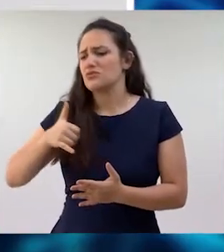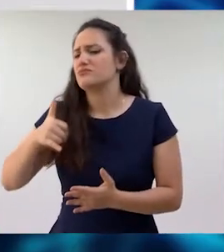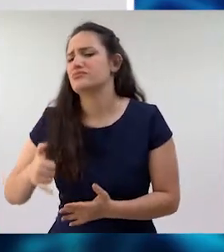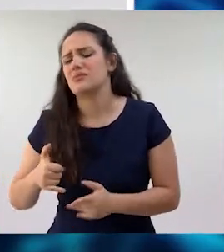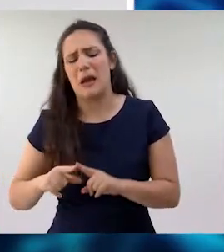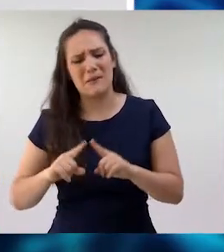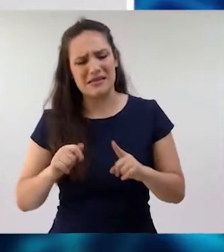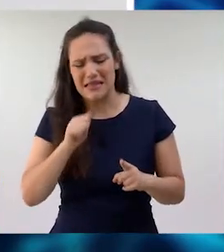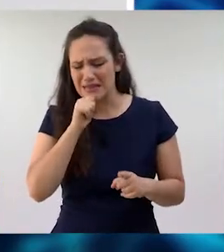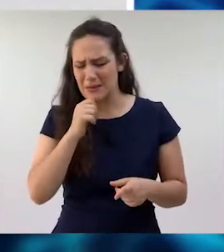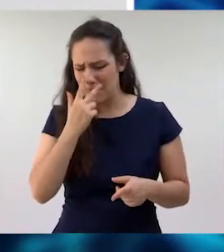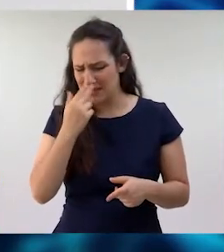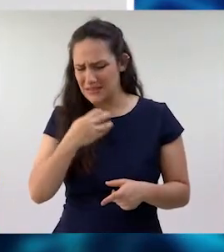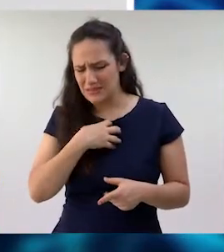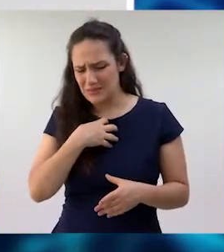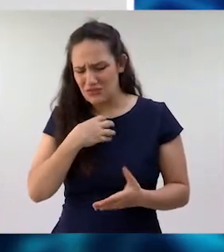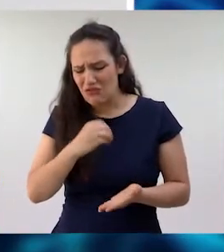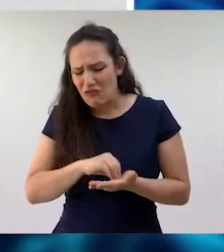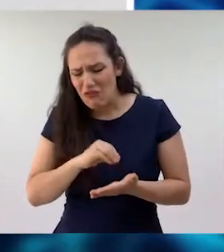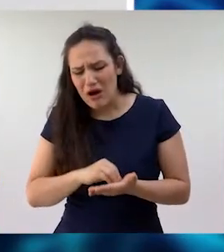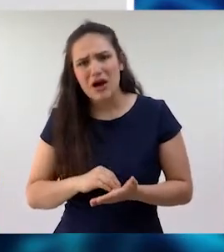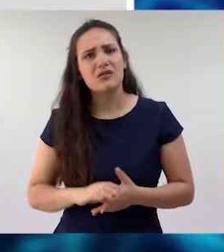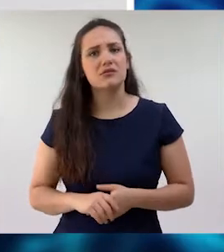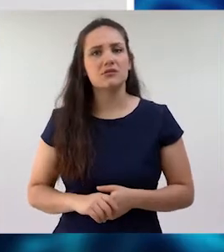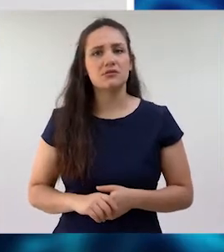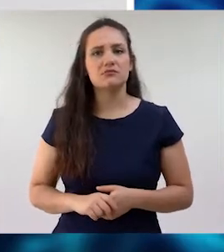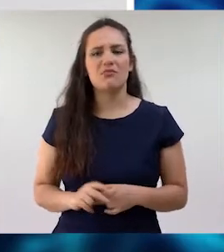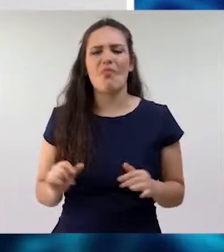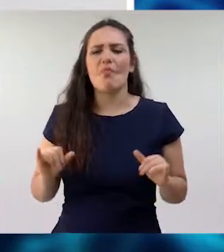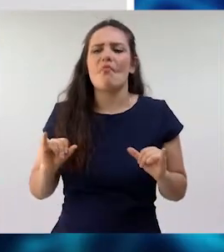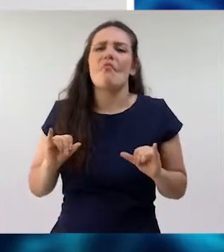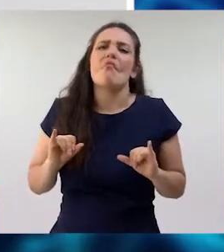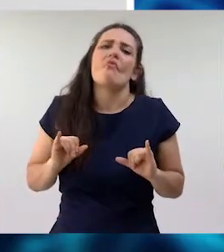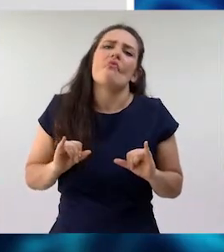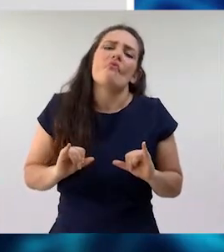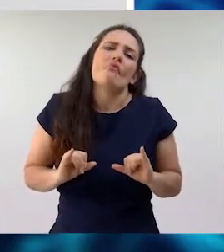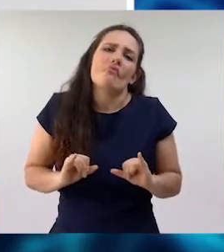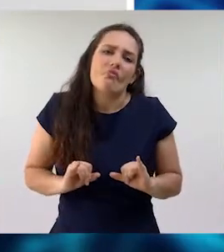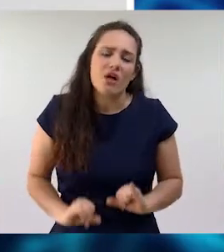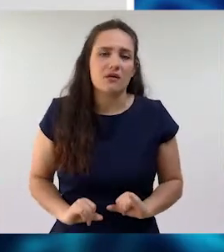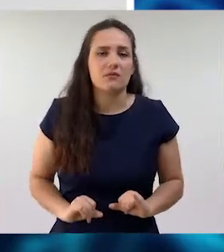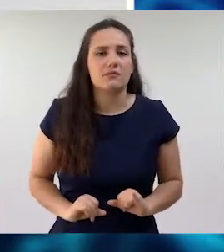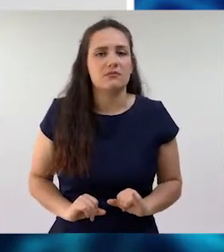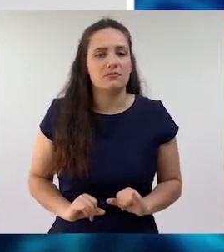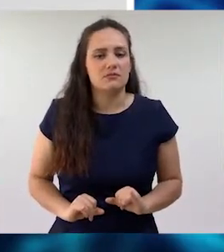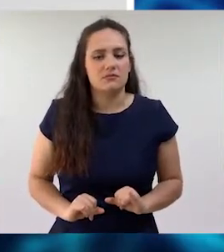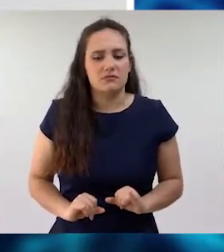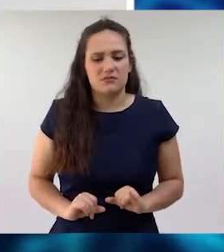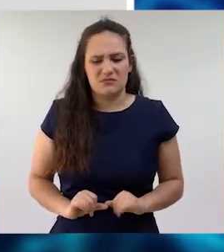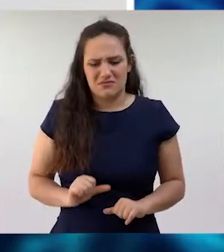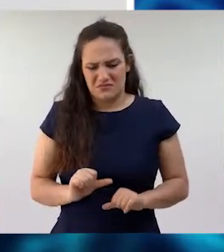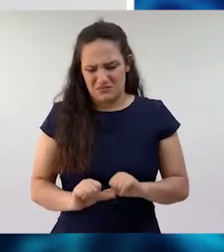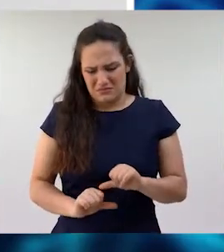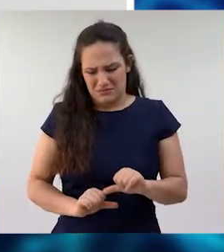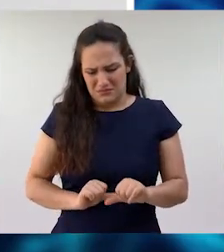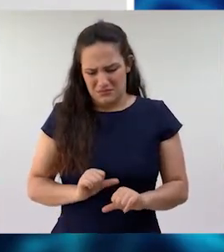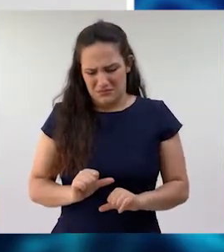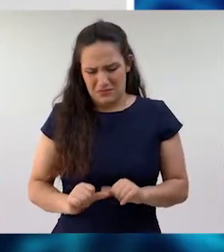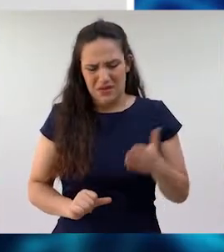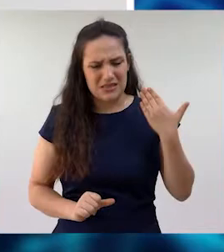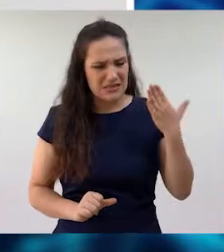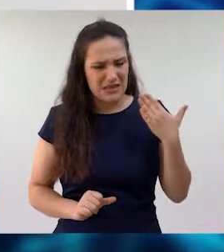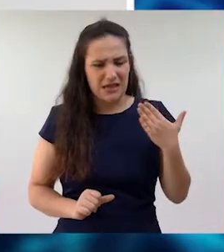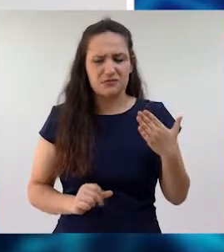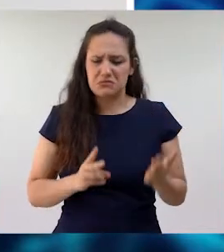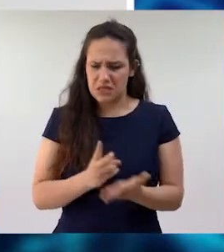não teve um esvaziamento completo, perda de peso inexplicada, alteração do hábito